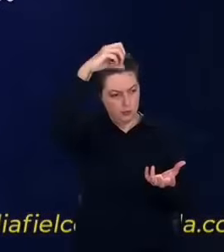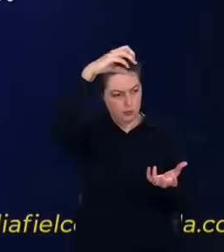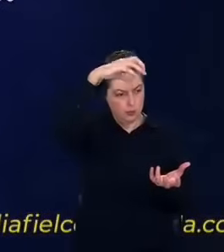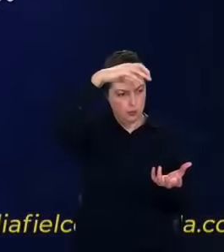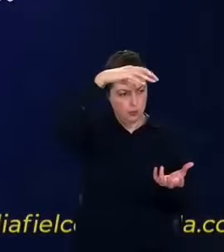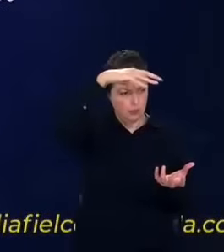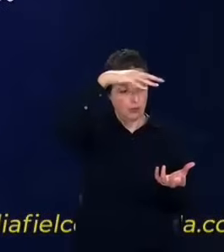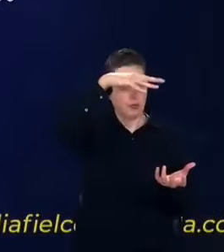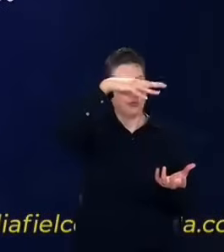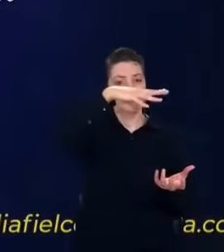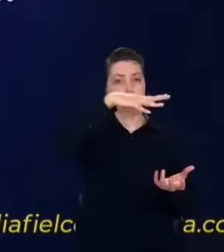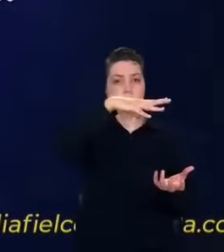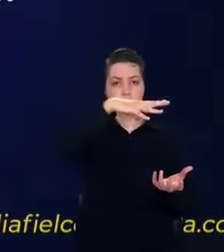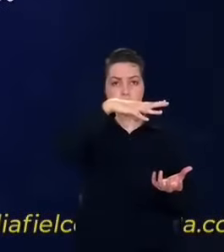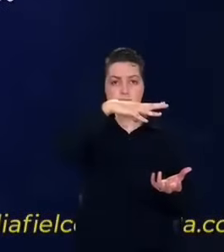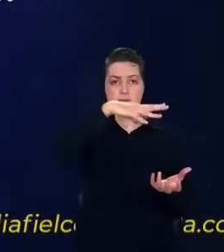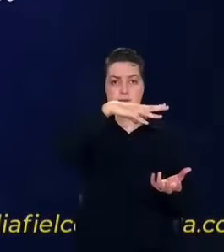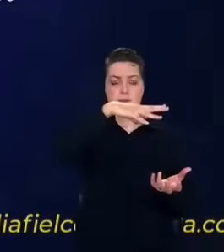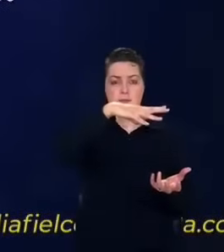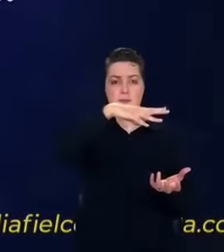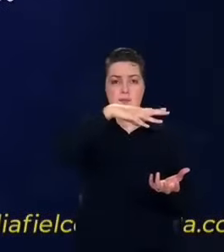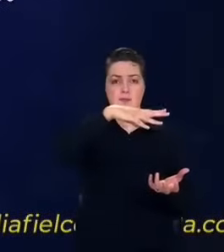Eu sou a luz do mundo.